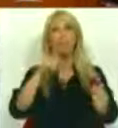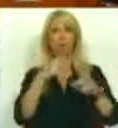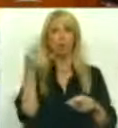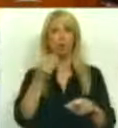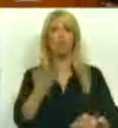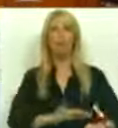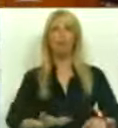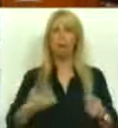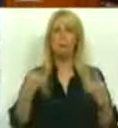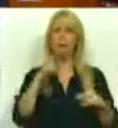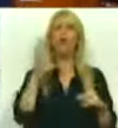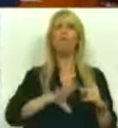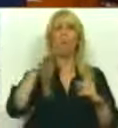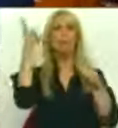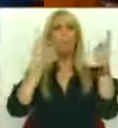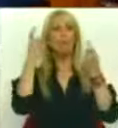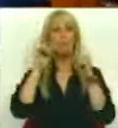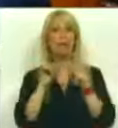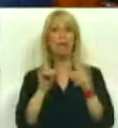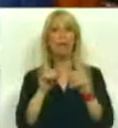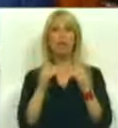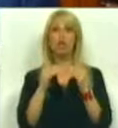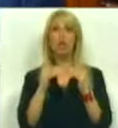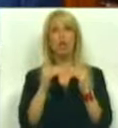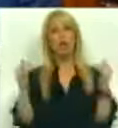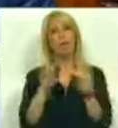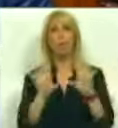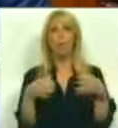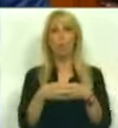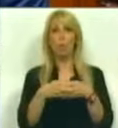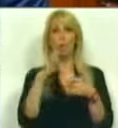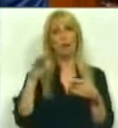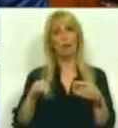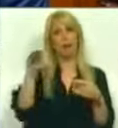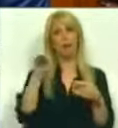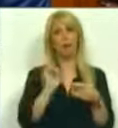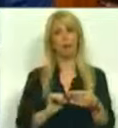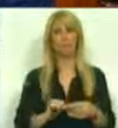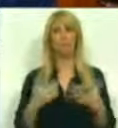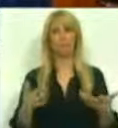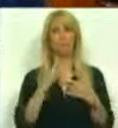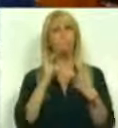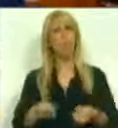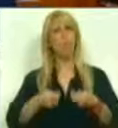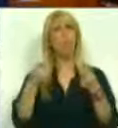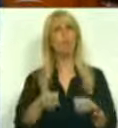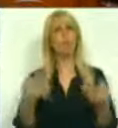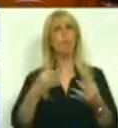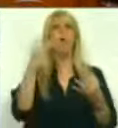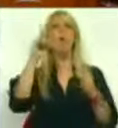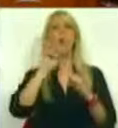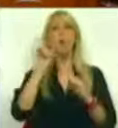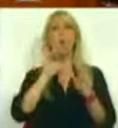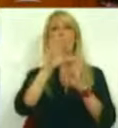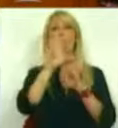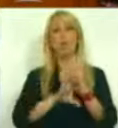contém mecanismos pensados para esta faixa etária. Esta é uma clara aposta na criação de condições de